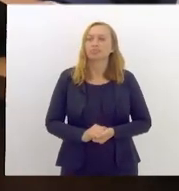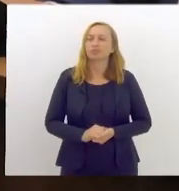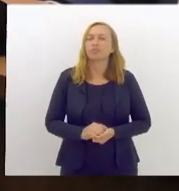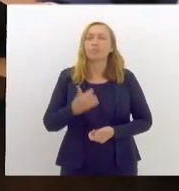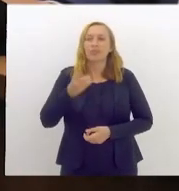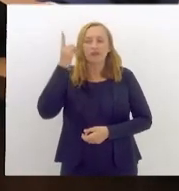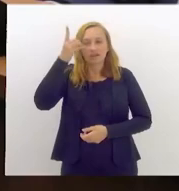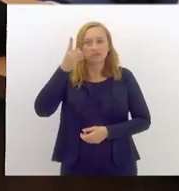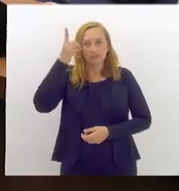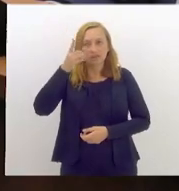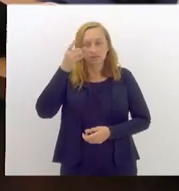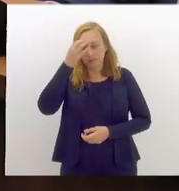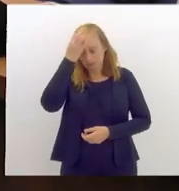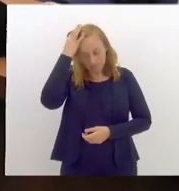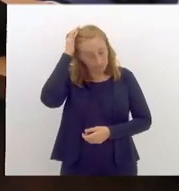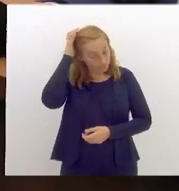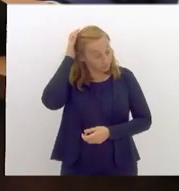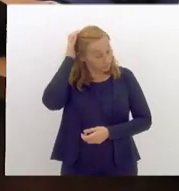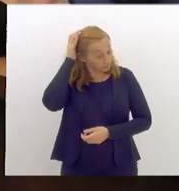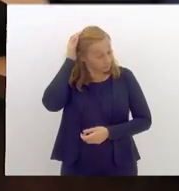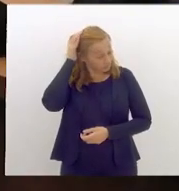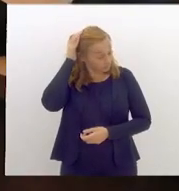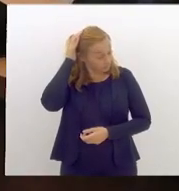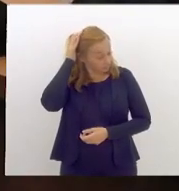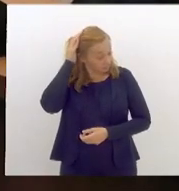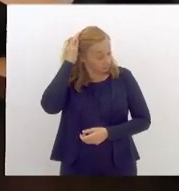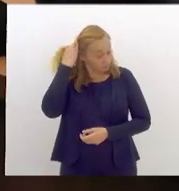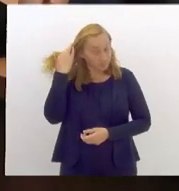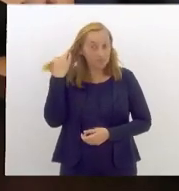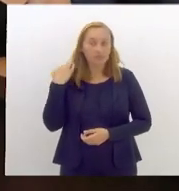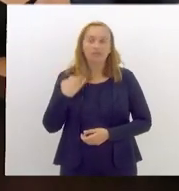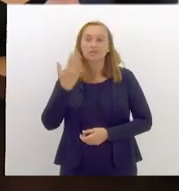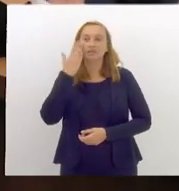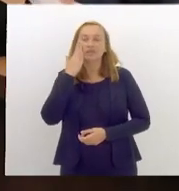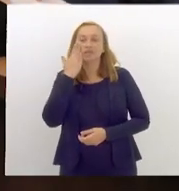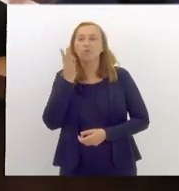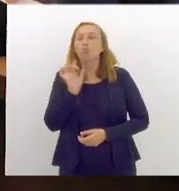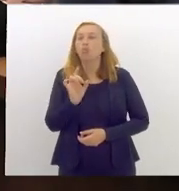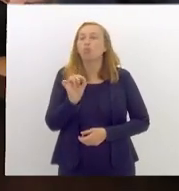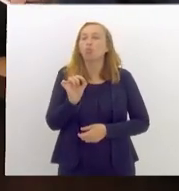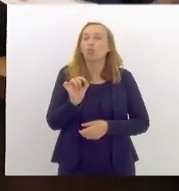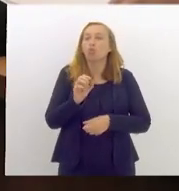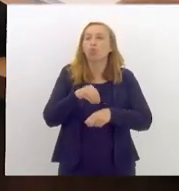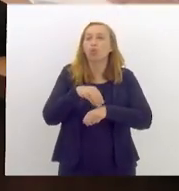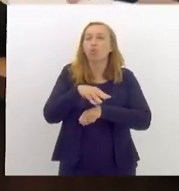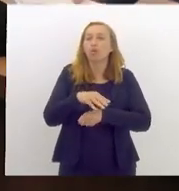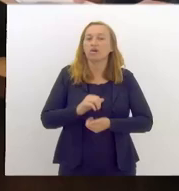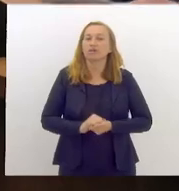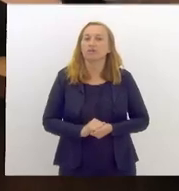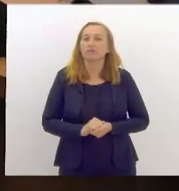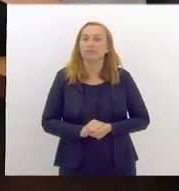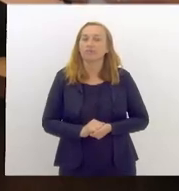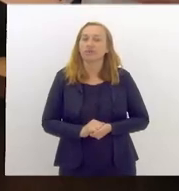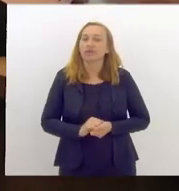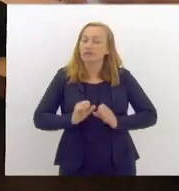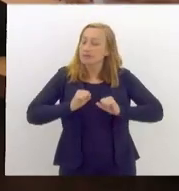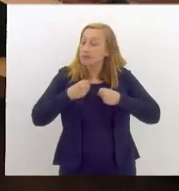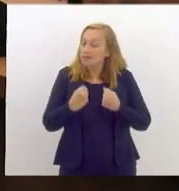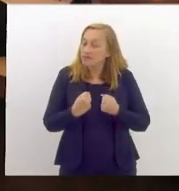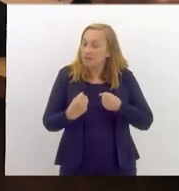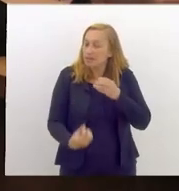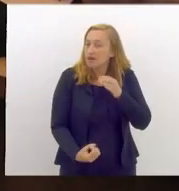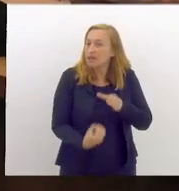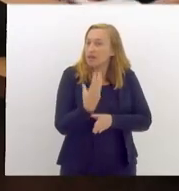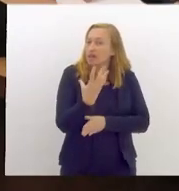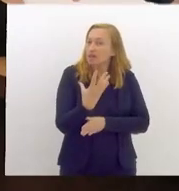deputados deputados primeiro é importante entender em que que é o destaque ele é um destaque que defende a